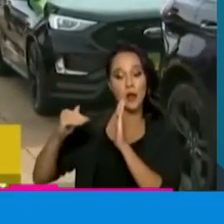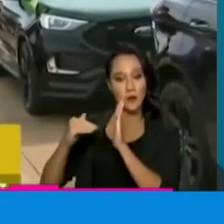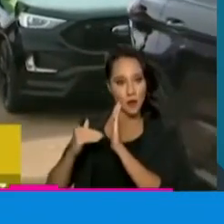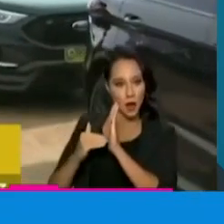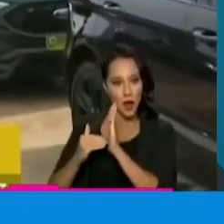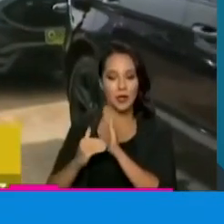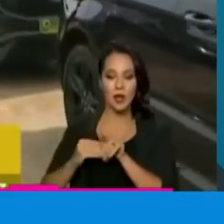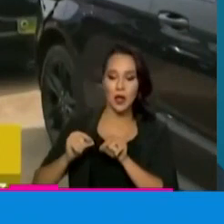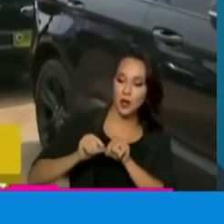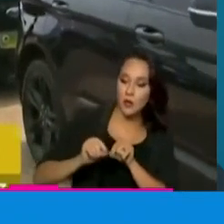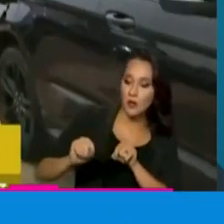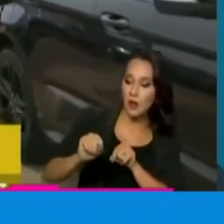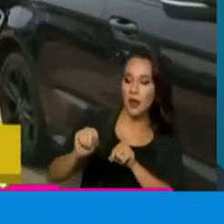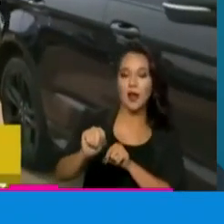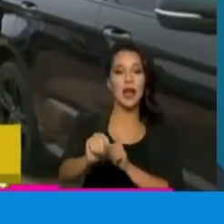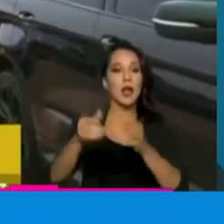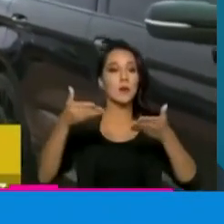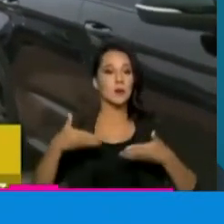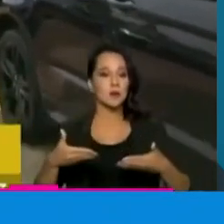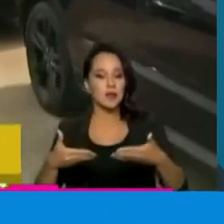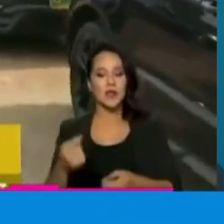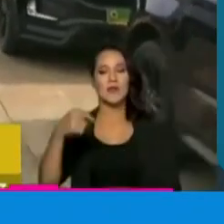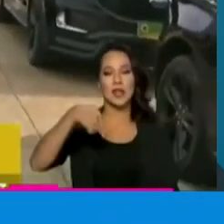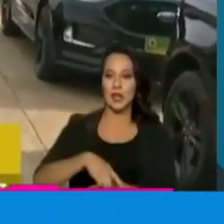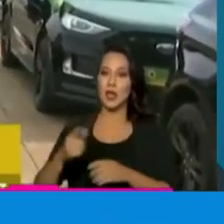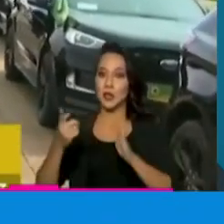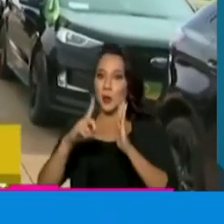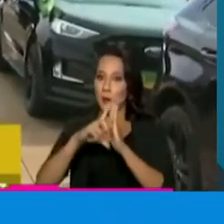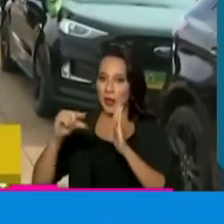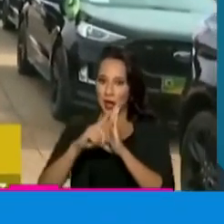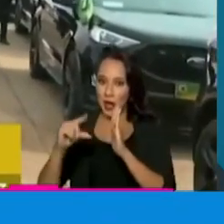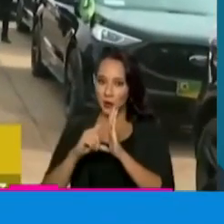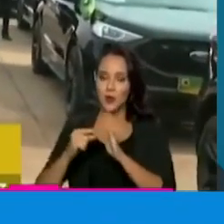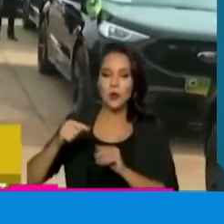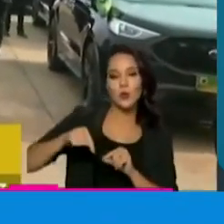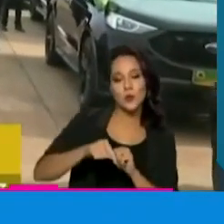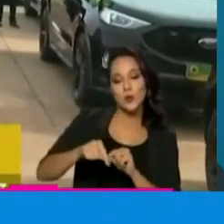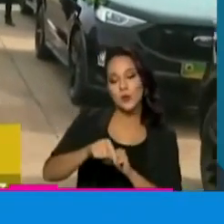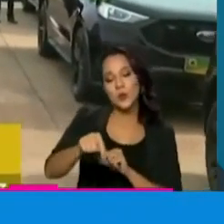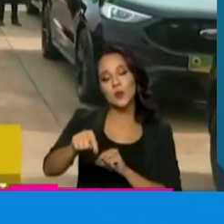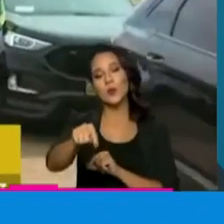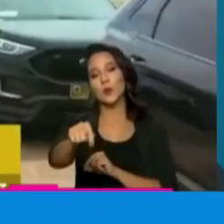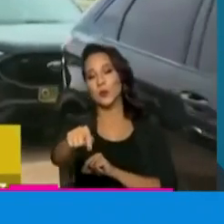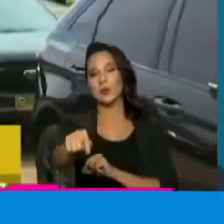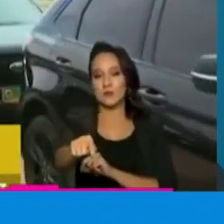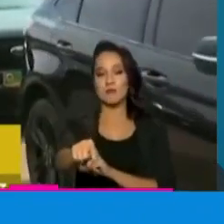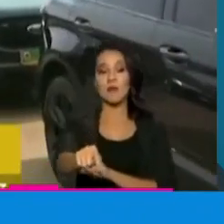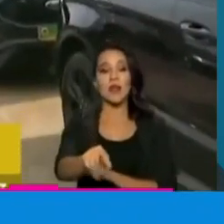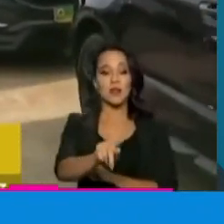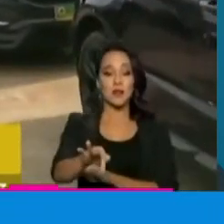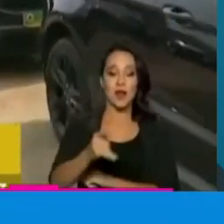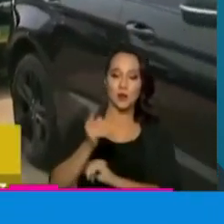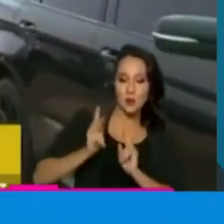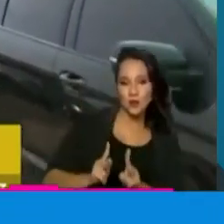sai. Ela tá no passageiro agora. Você vai ver as imagens aqui, ó. Isso era uma transmissão que tava acontecendo na Rede Globo, televisão. E ele